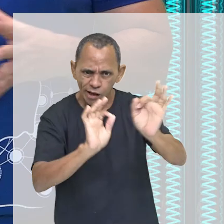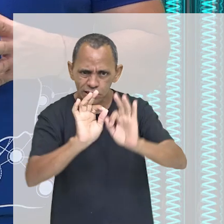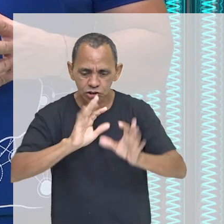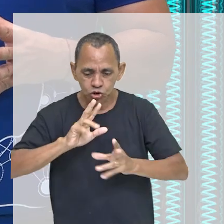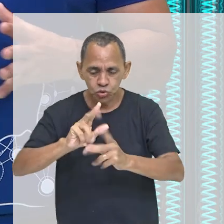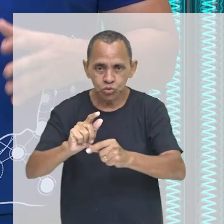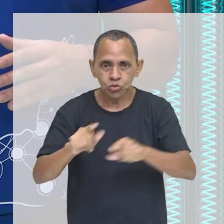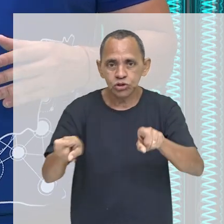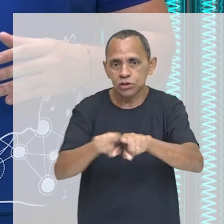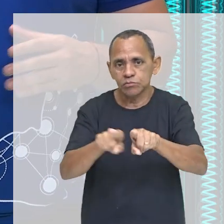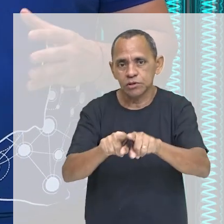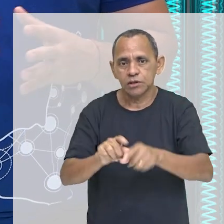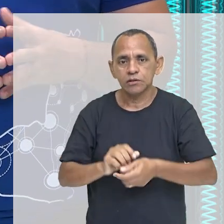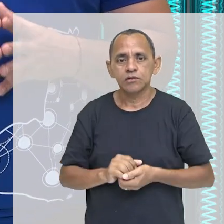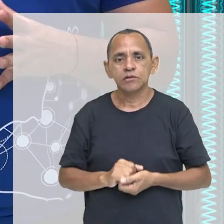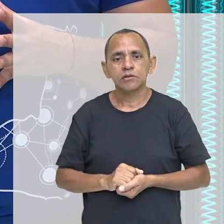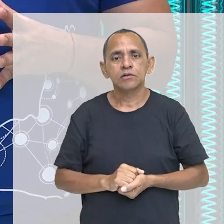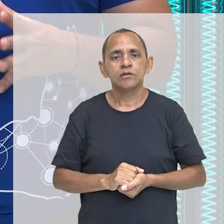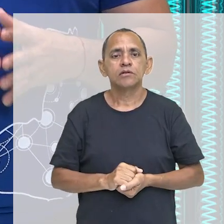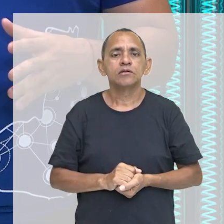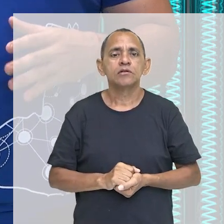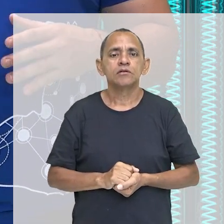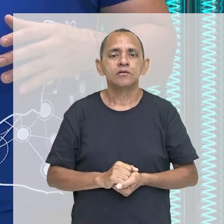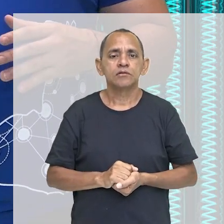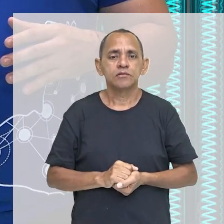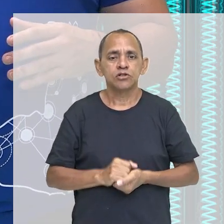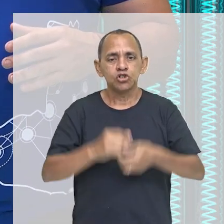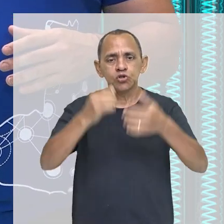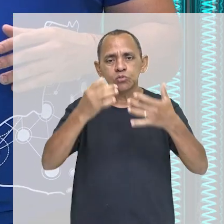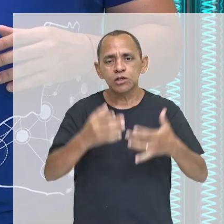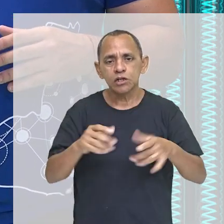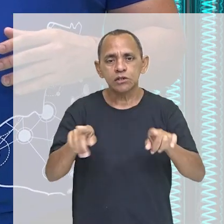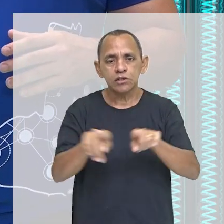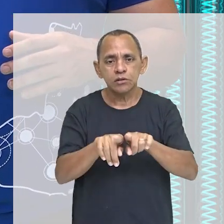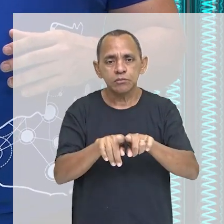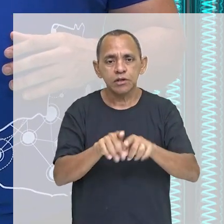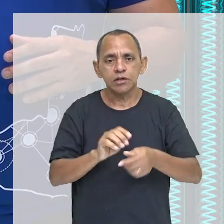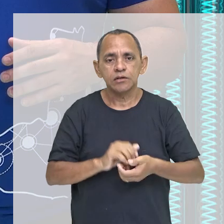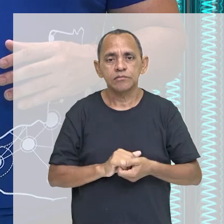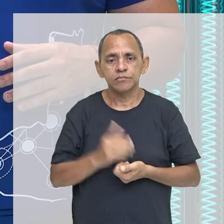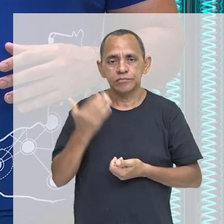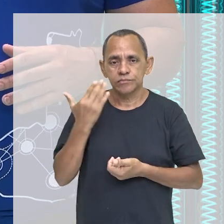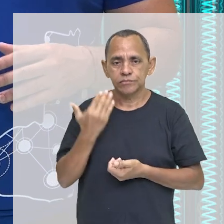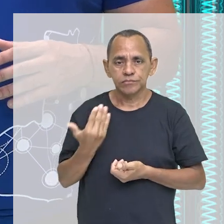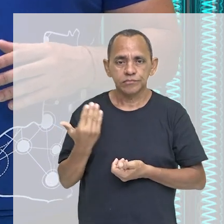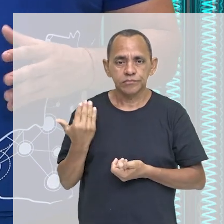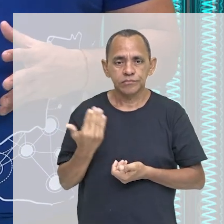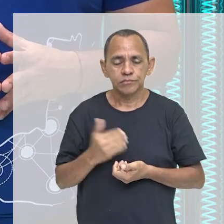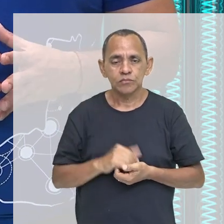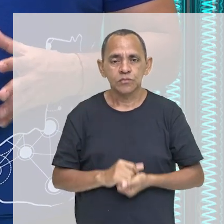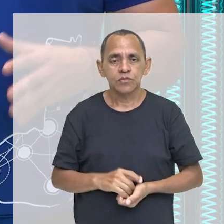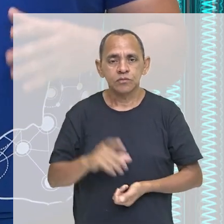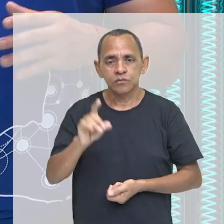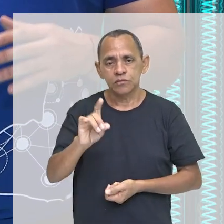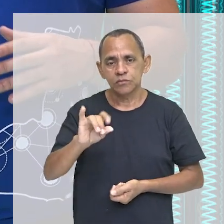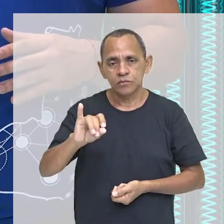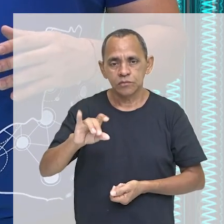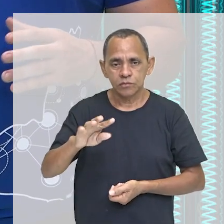tudo, ok? E falando sobre diplomacy, vamos lá. English in business and